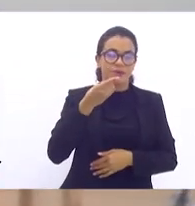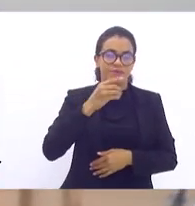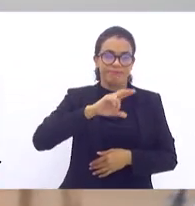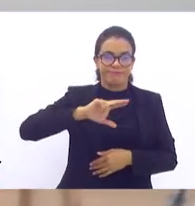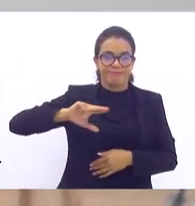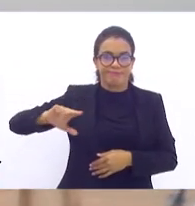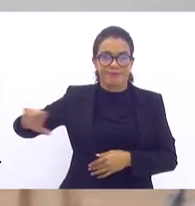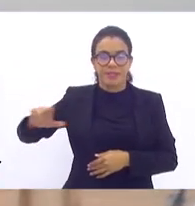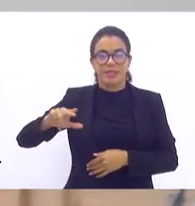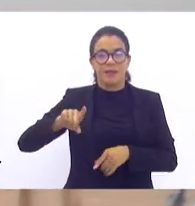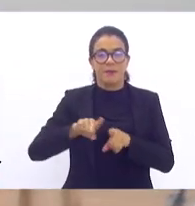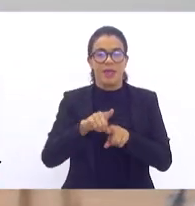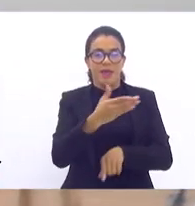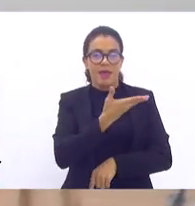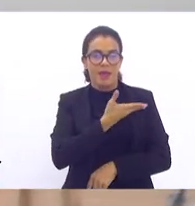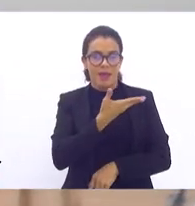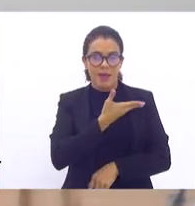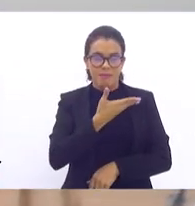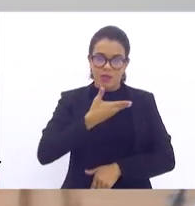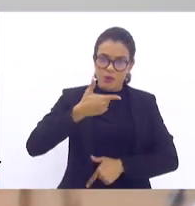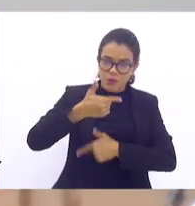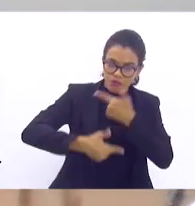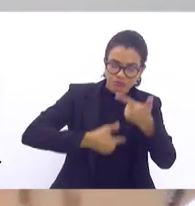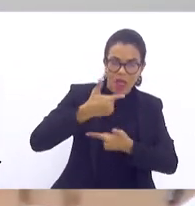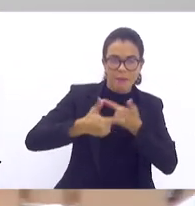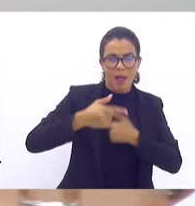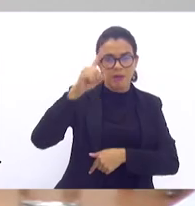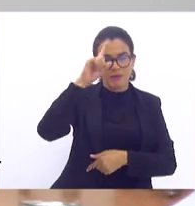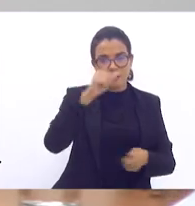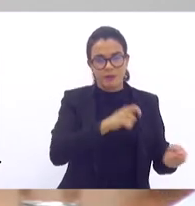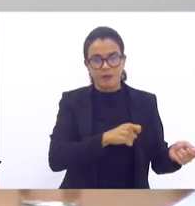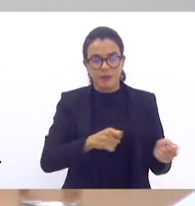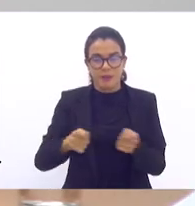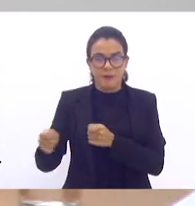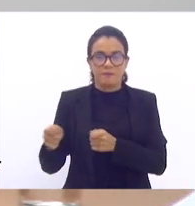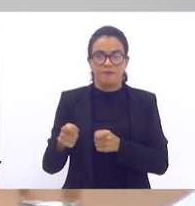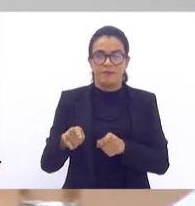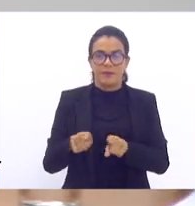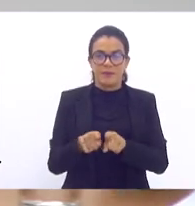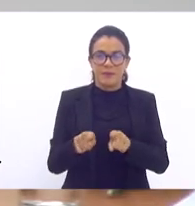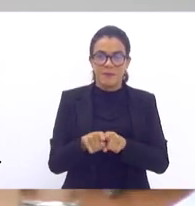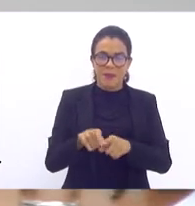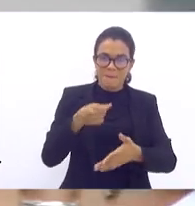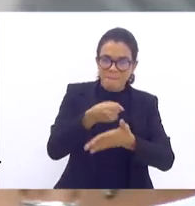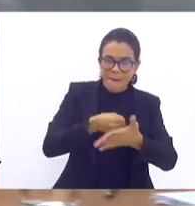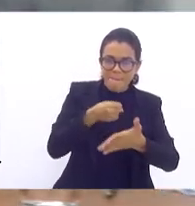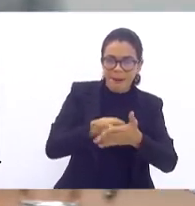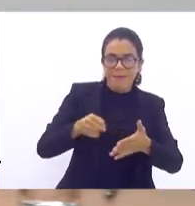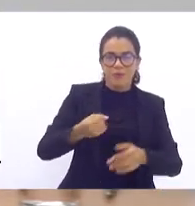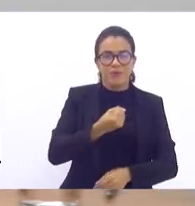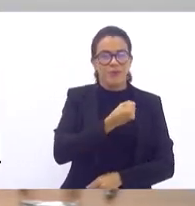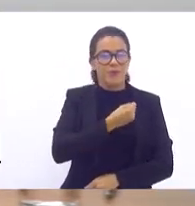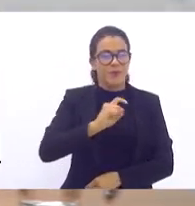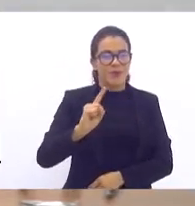amigos e companheiros daqui de área Nossa Combatente número um